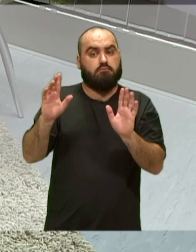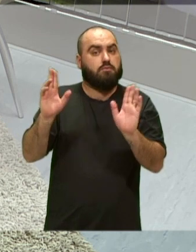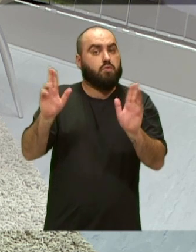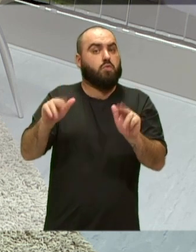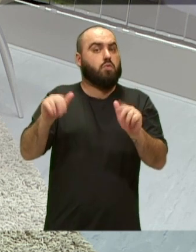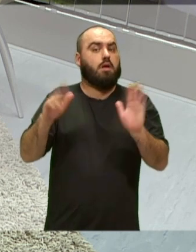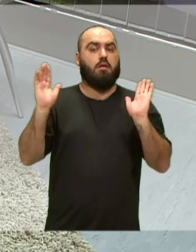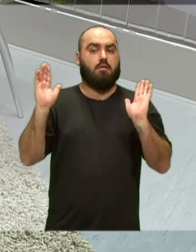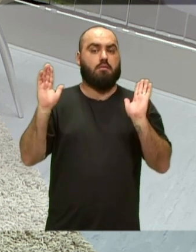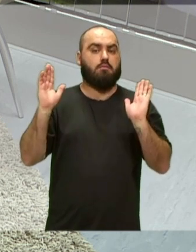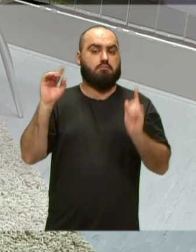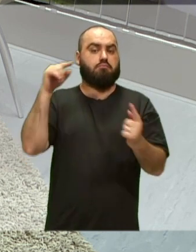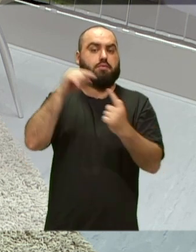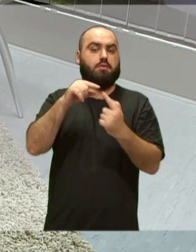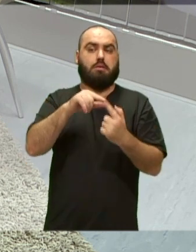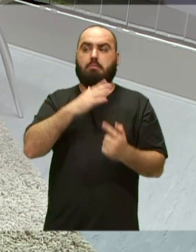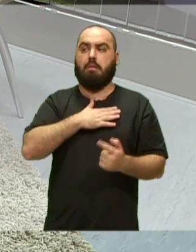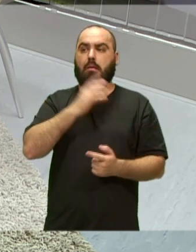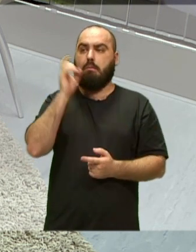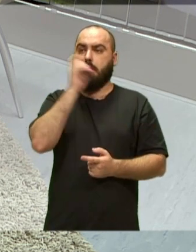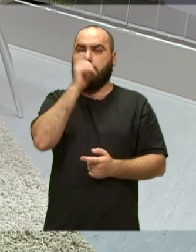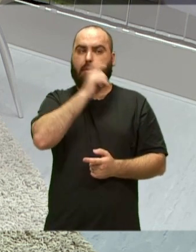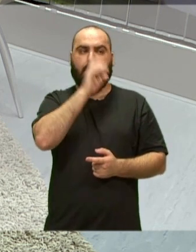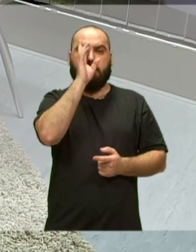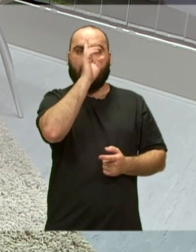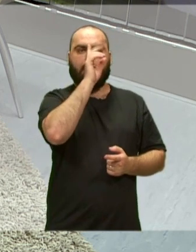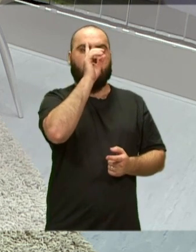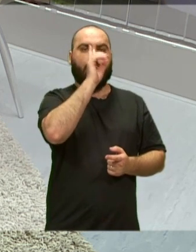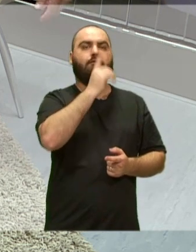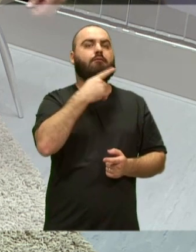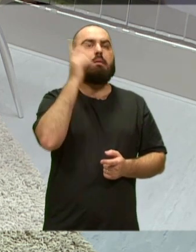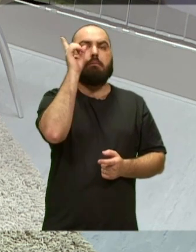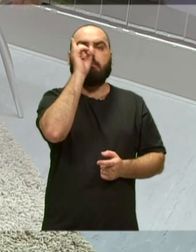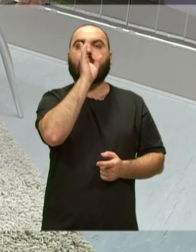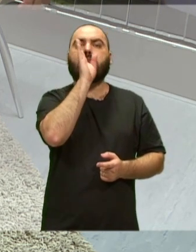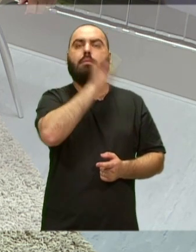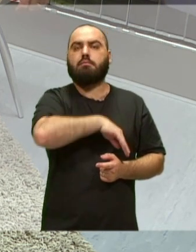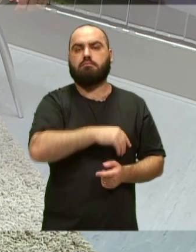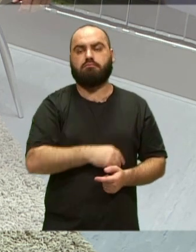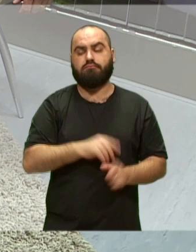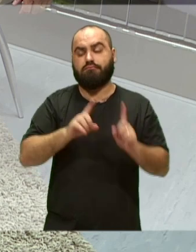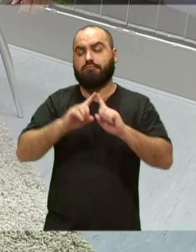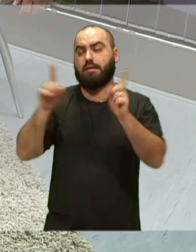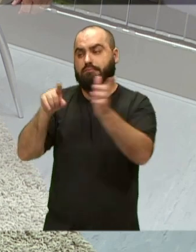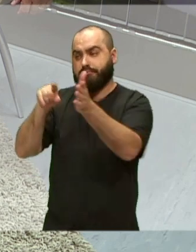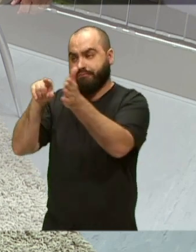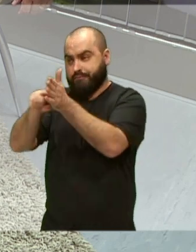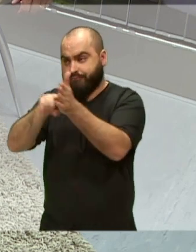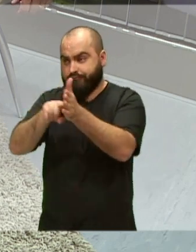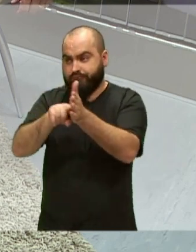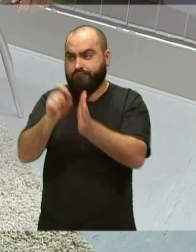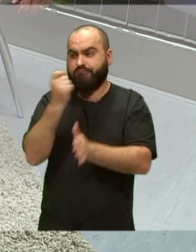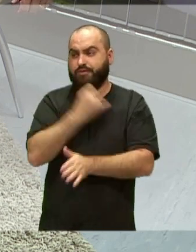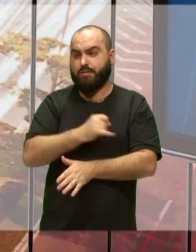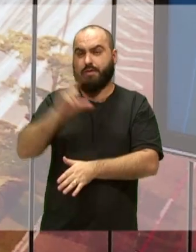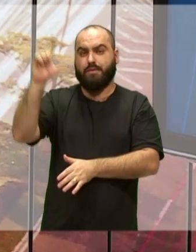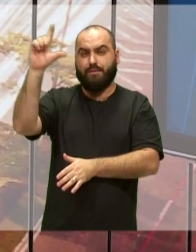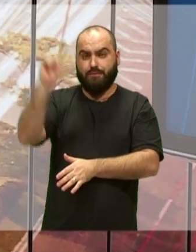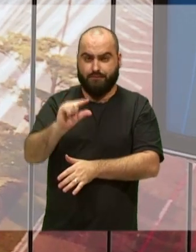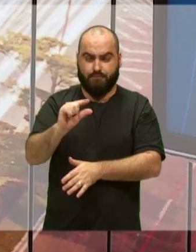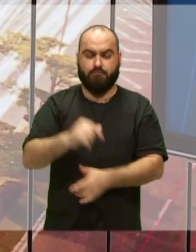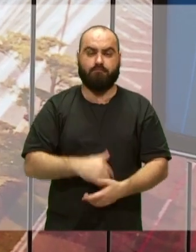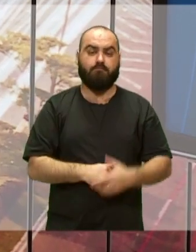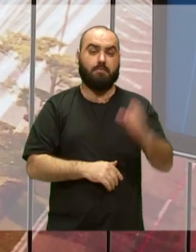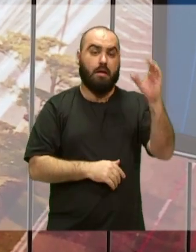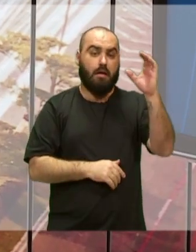nenhuma esse o nosso objetivo só que a gente fez a pesquisa infelizmente houve a queda bom nós vamos fazer mais